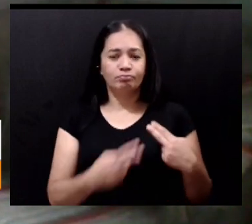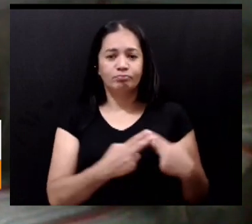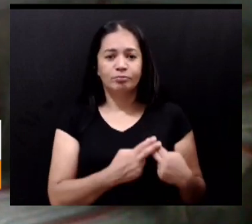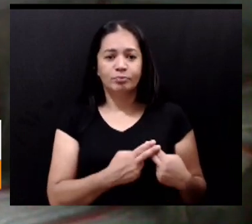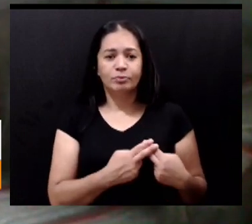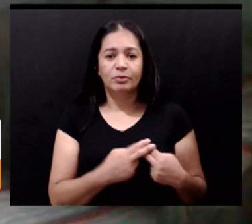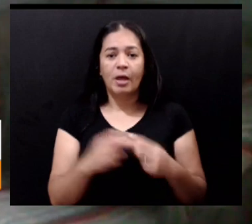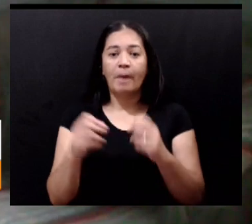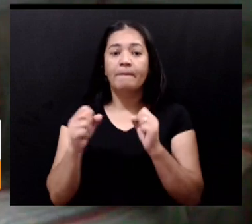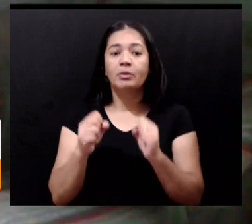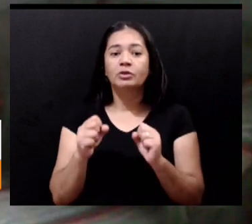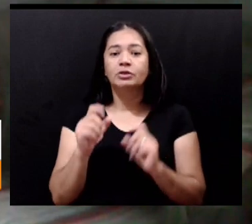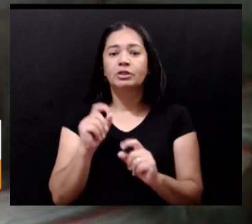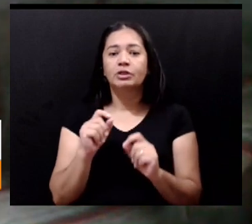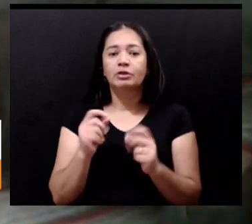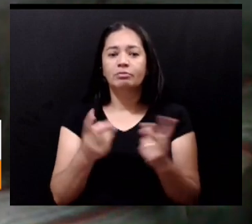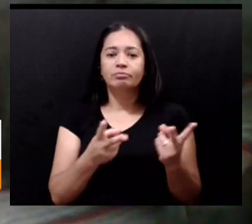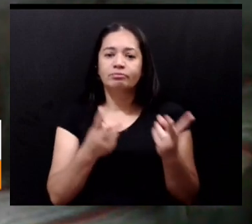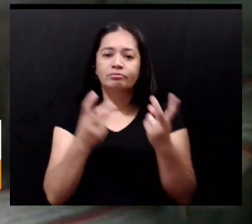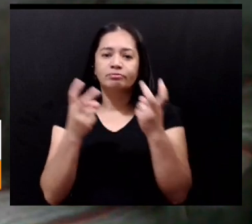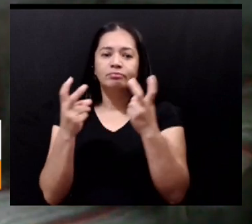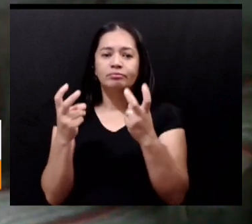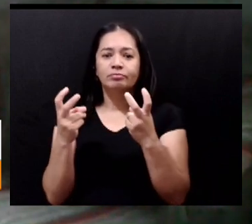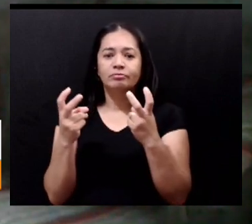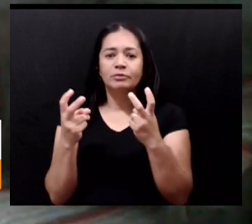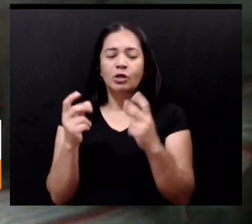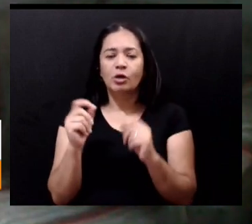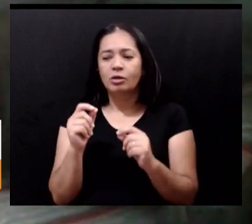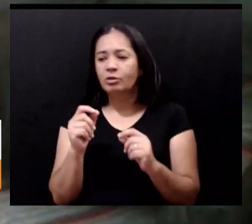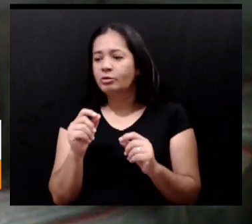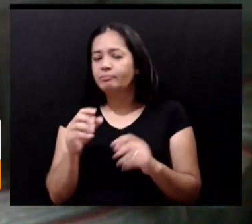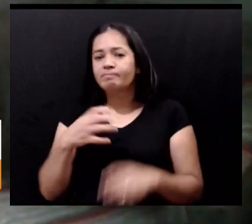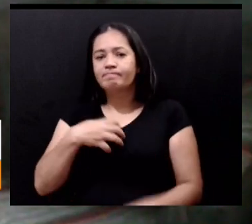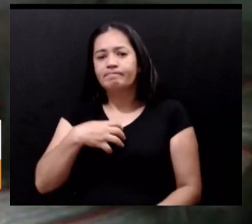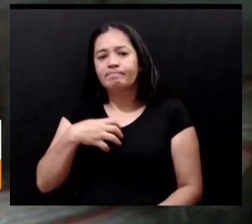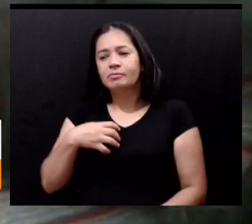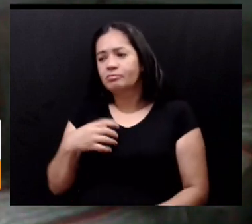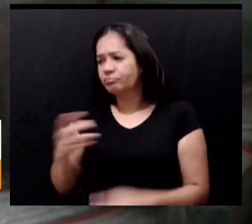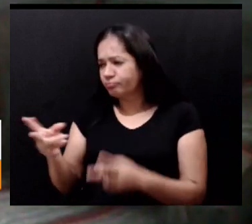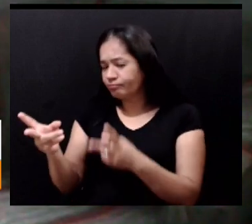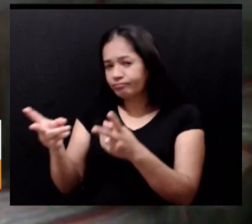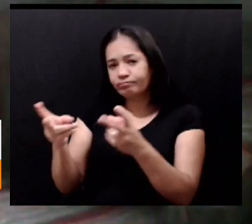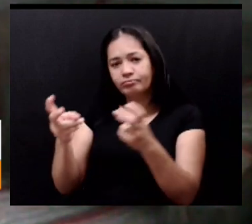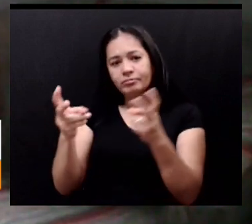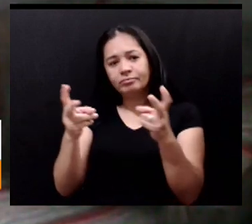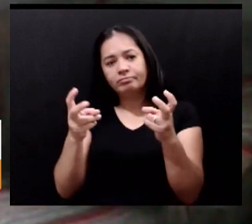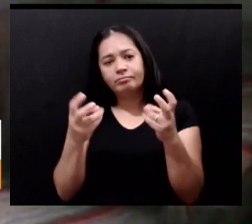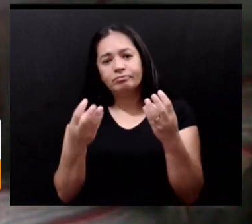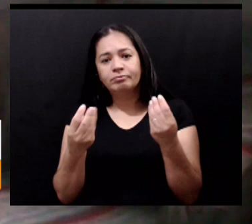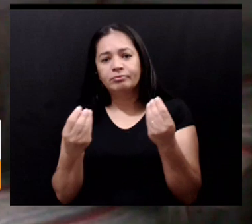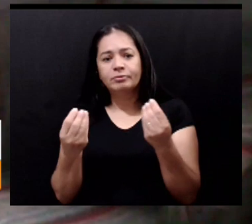reconhecer sinais que possam